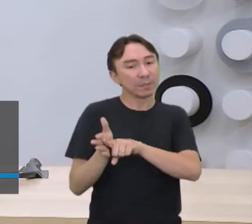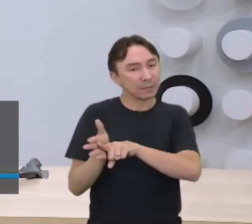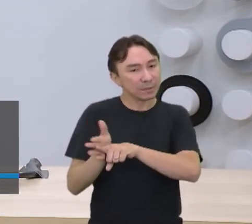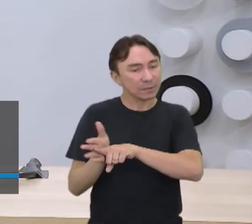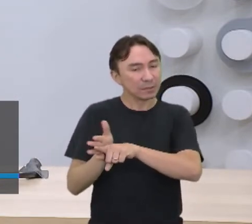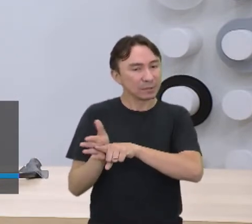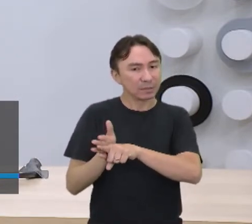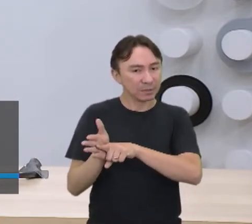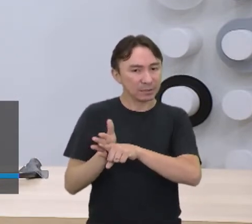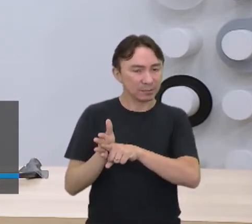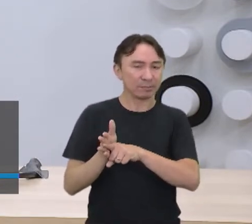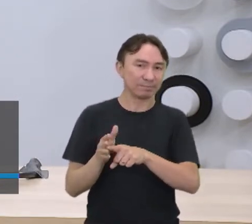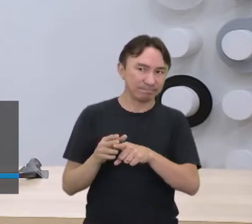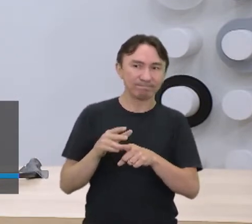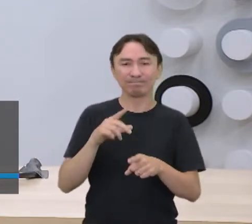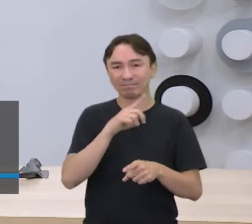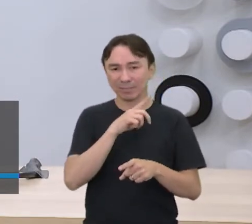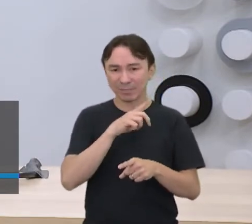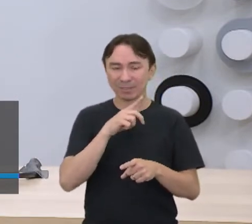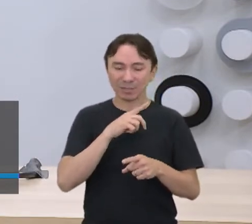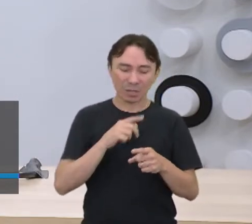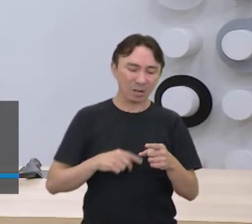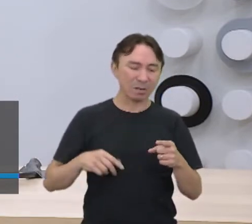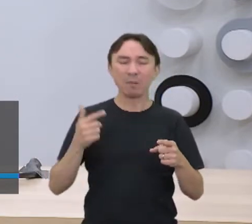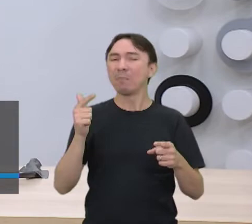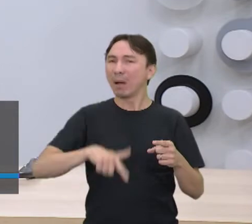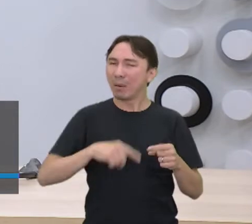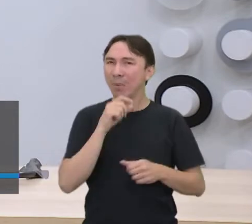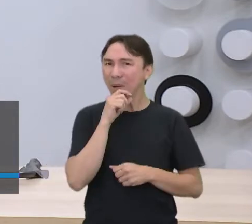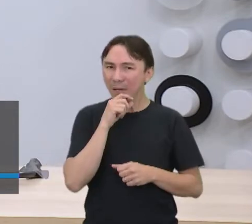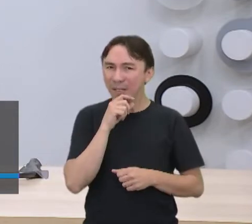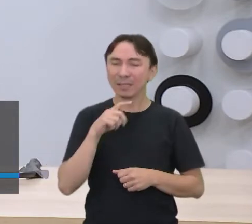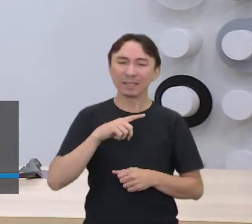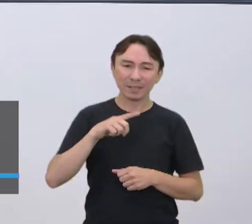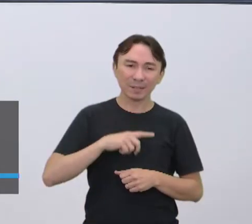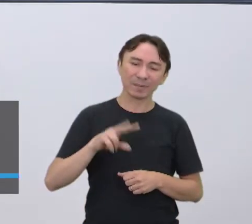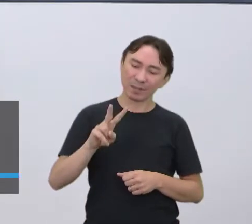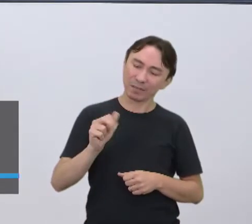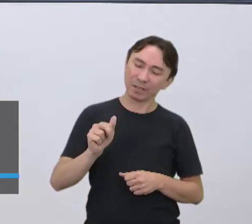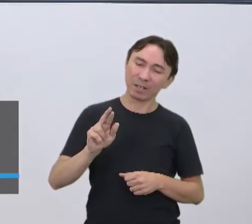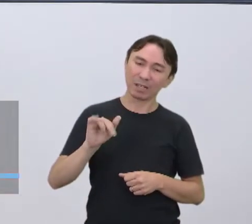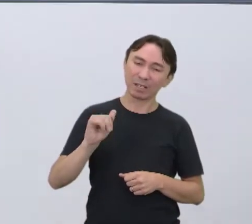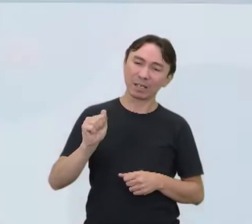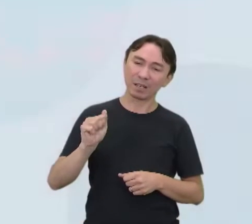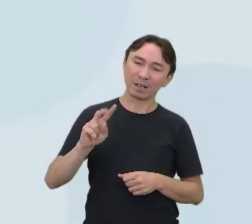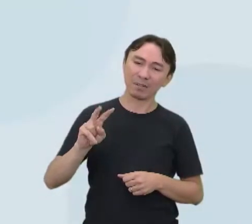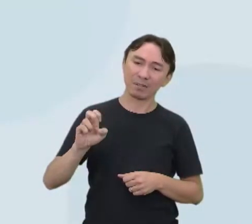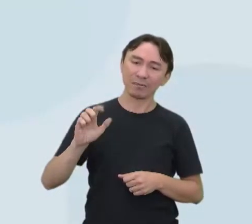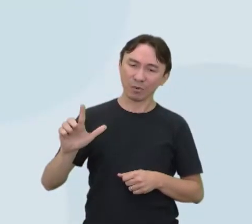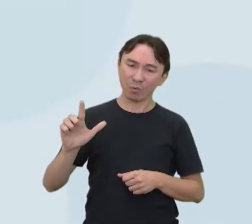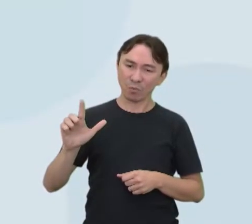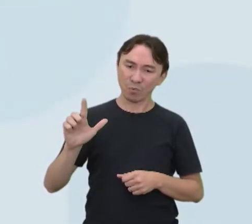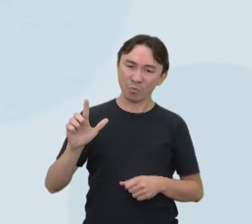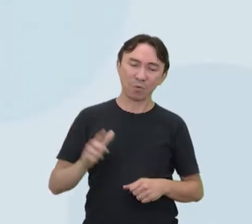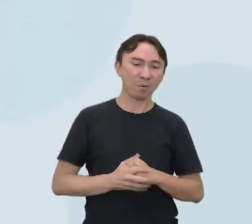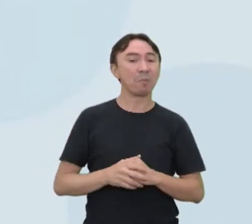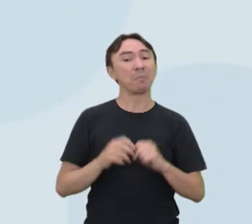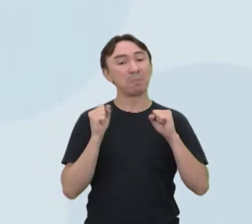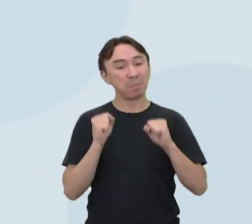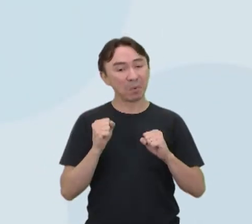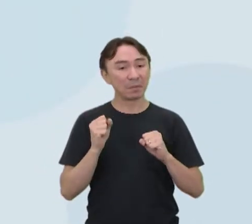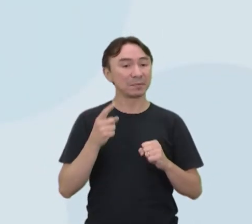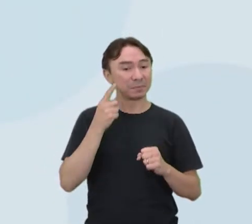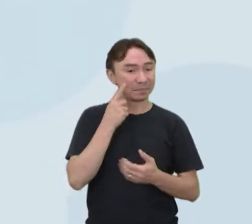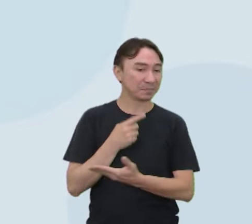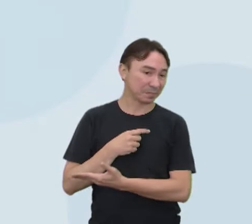uma coisa chamada variável, não existe? Existe. E elas podem ser de duas formas. Vamos mostrar ali para eles. Olha lá, apareceu a primeira, pode